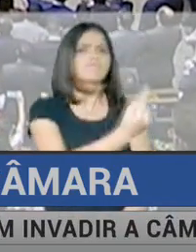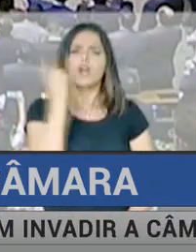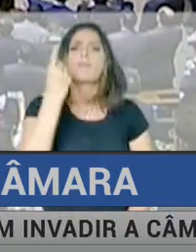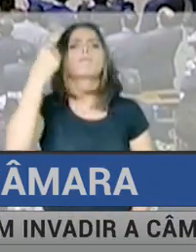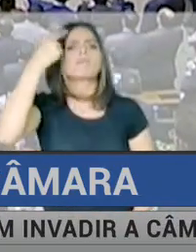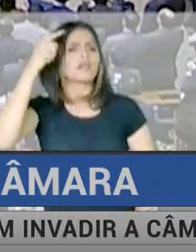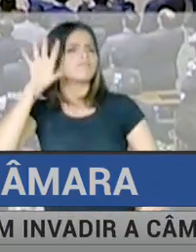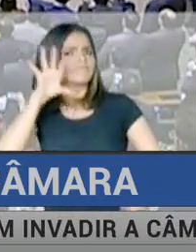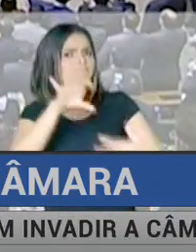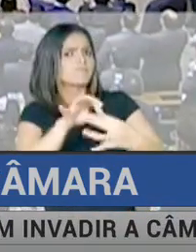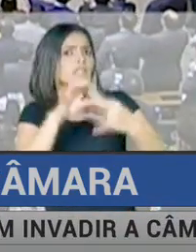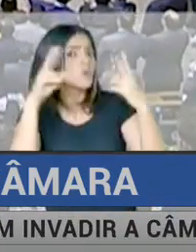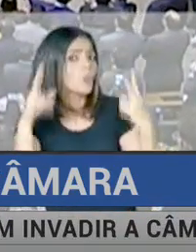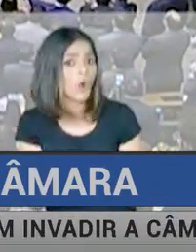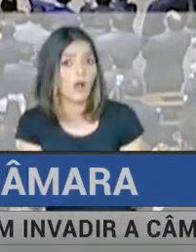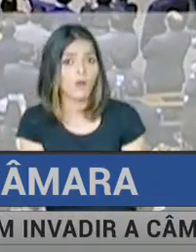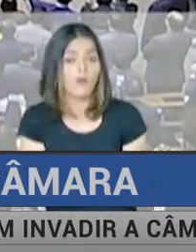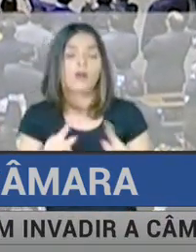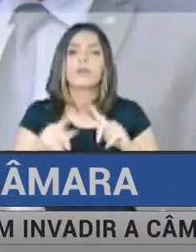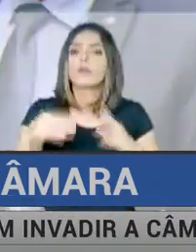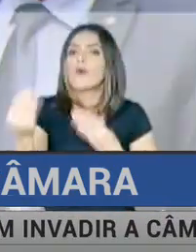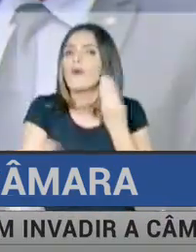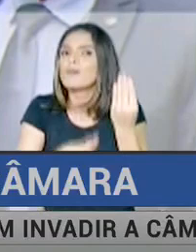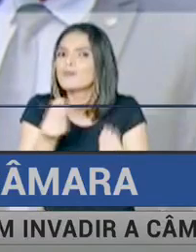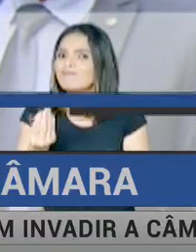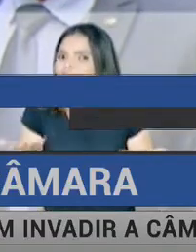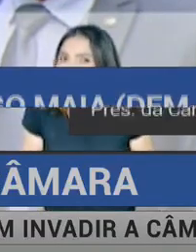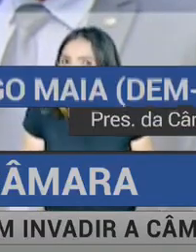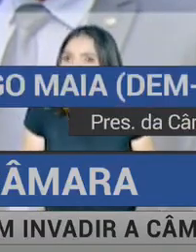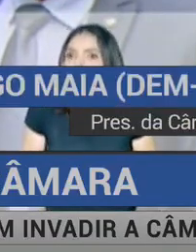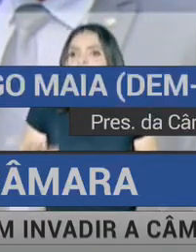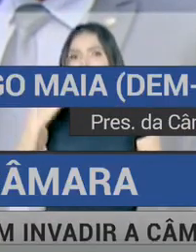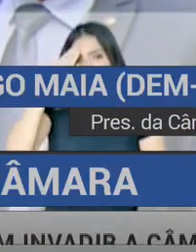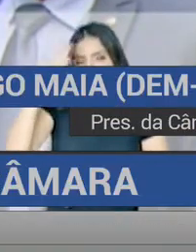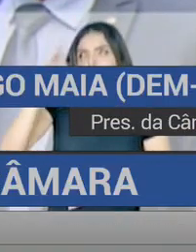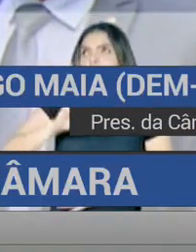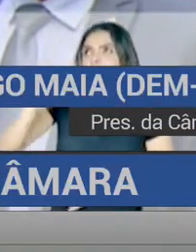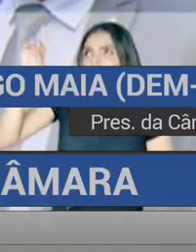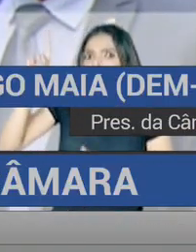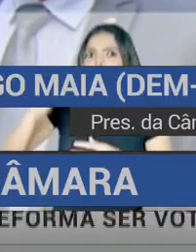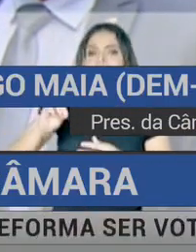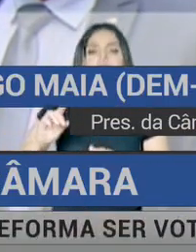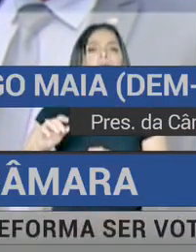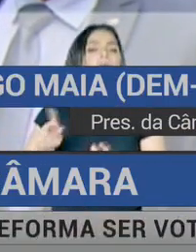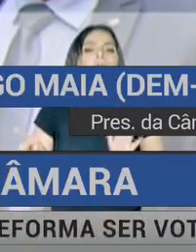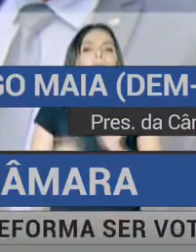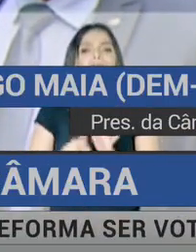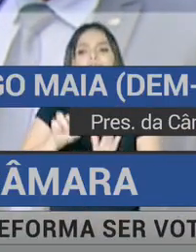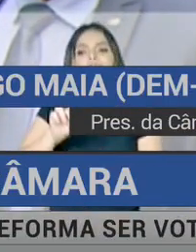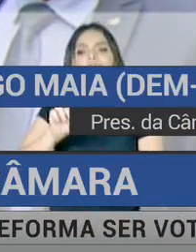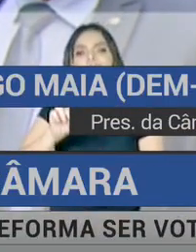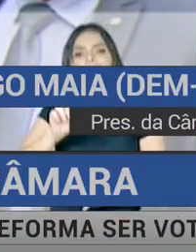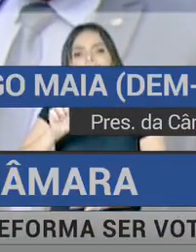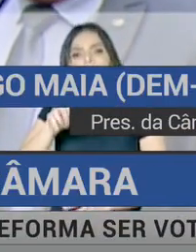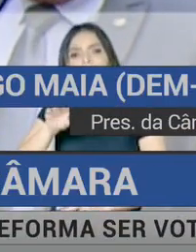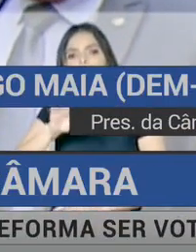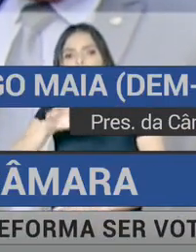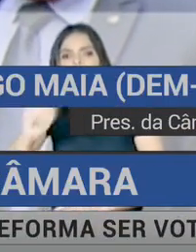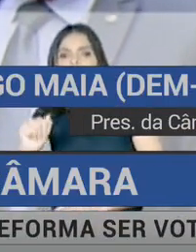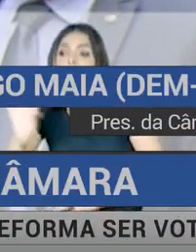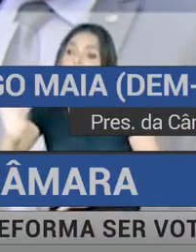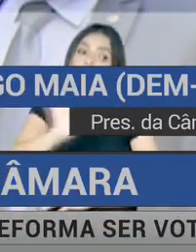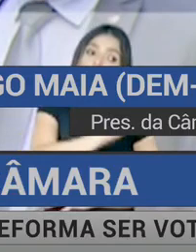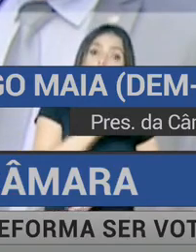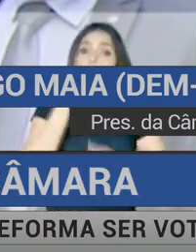da mesma forma. Só que como chegar nesse caminho, graças a Deus a democracia nos permite que cada um pense de uma